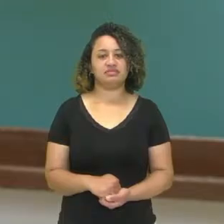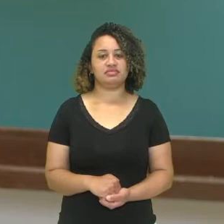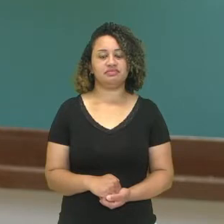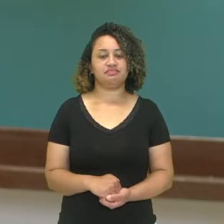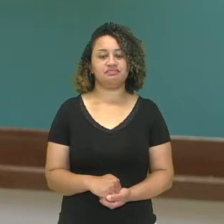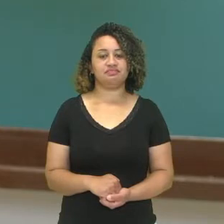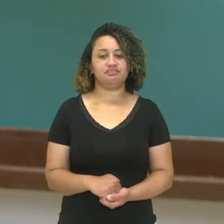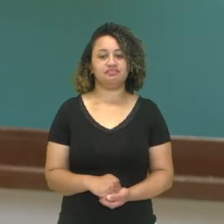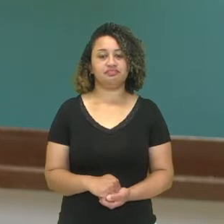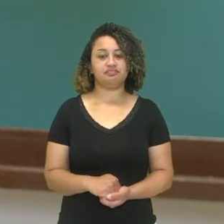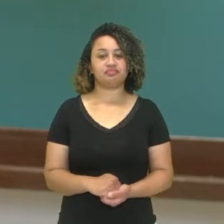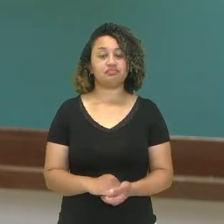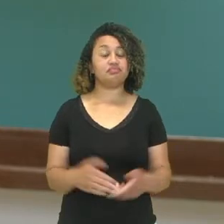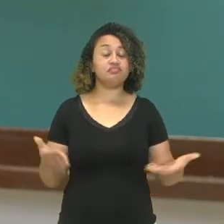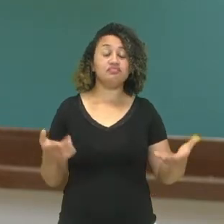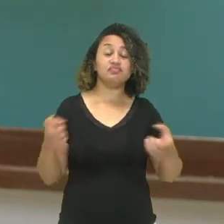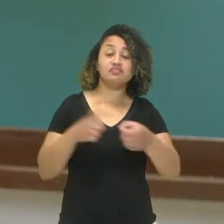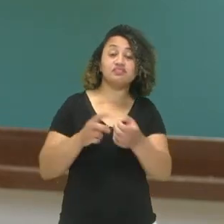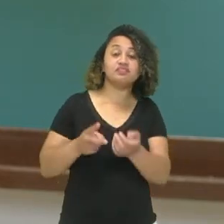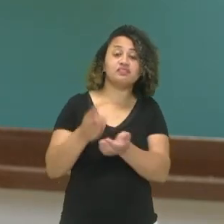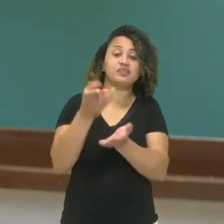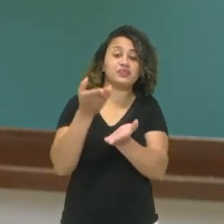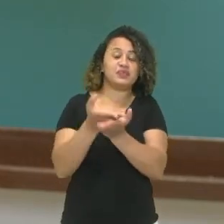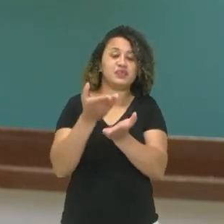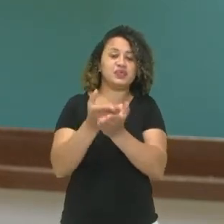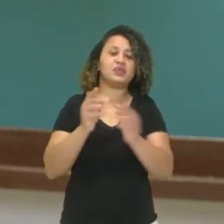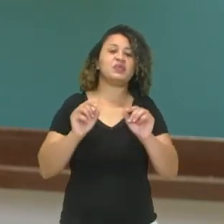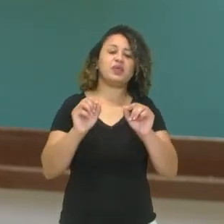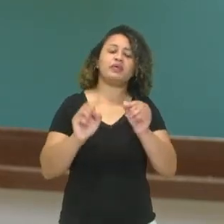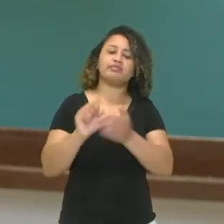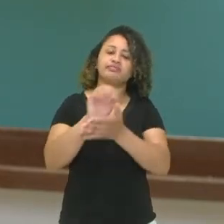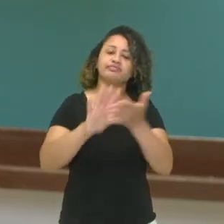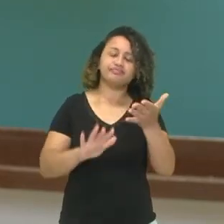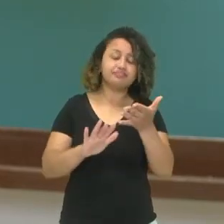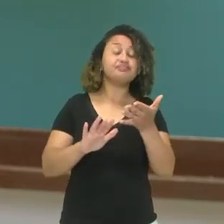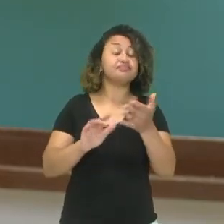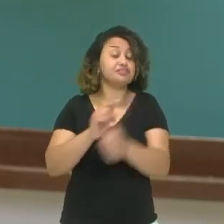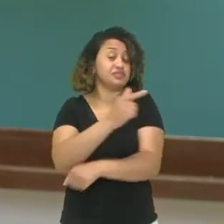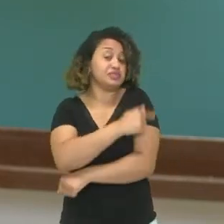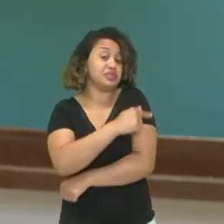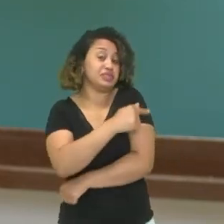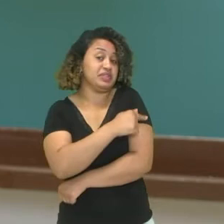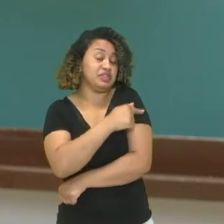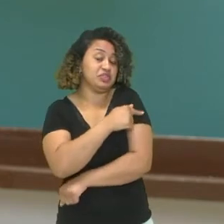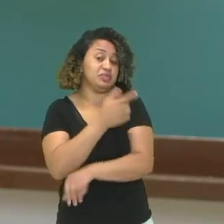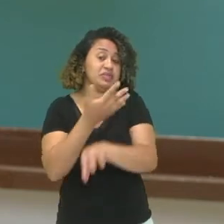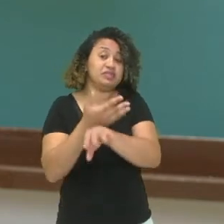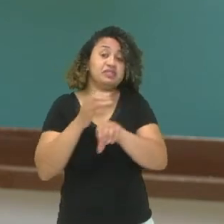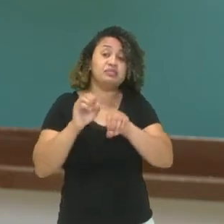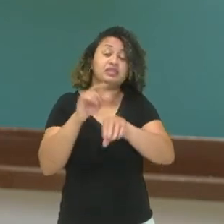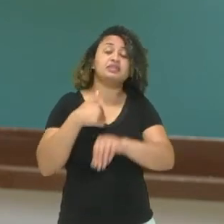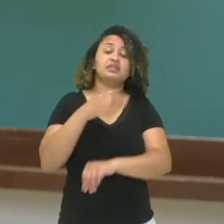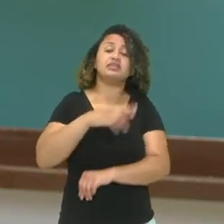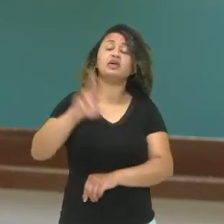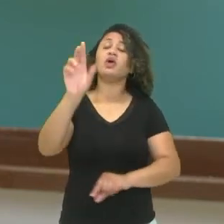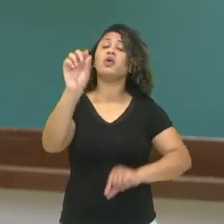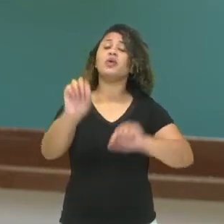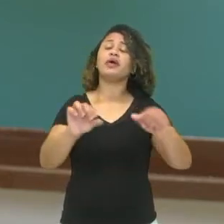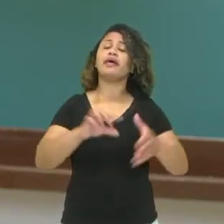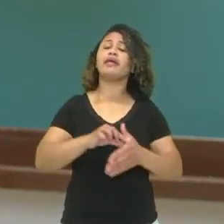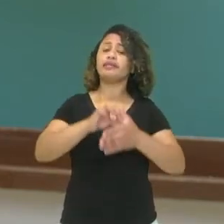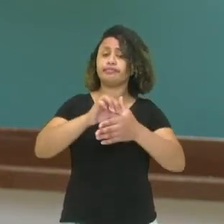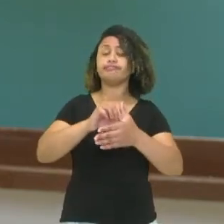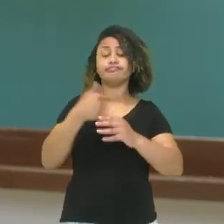Voltamos com mais aula Paraná, atividade 7º ano ensino religioso, líderes religiosos, papel